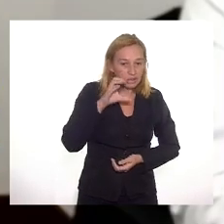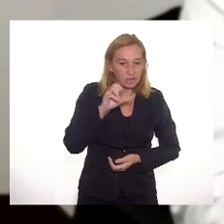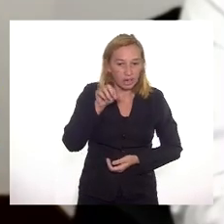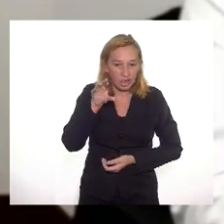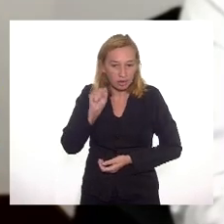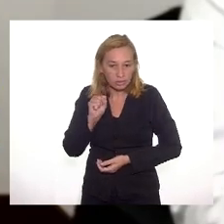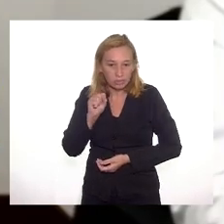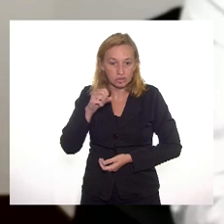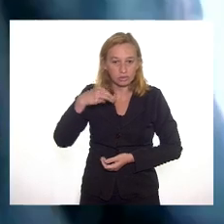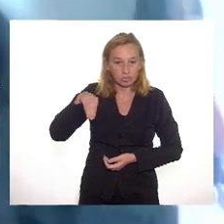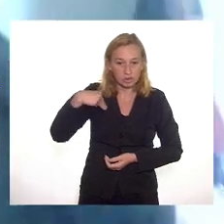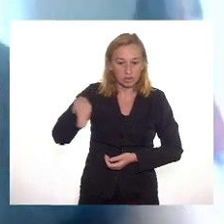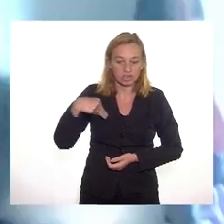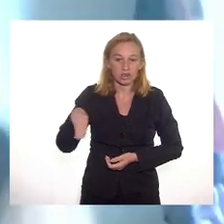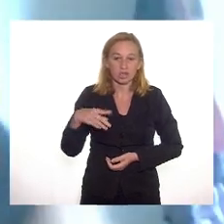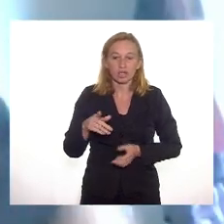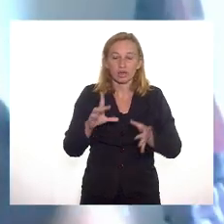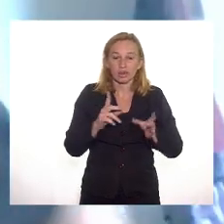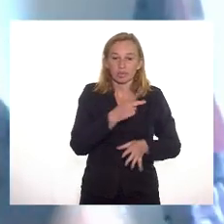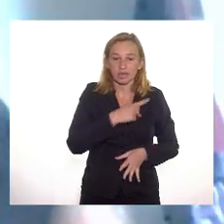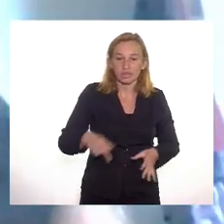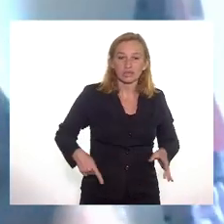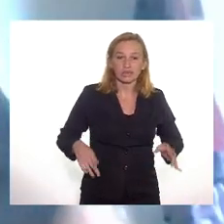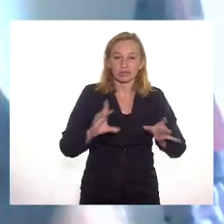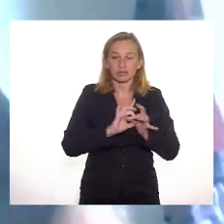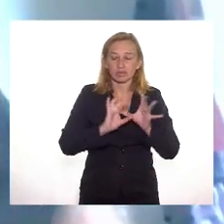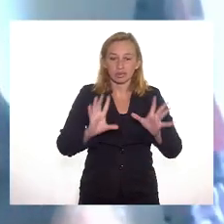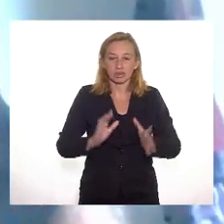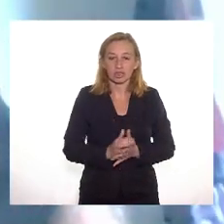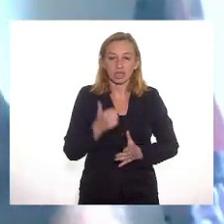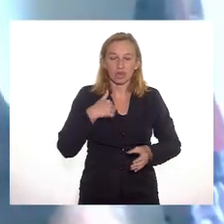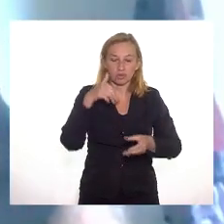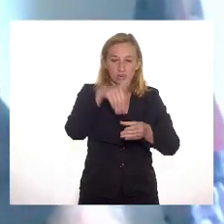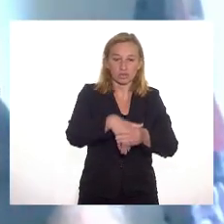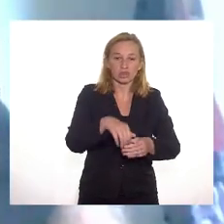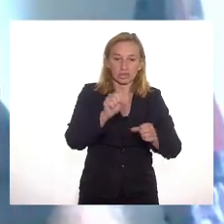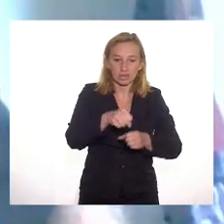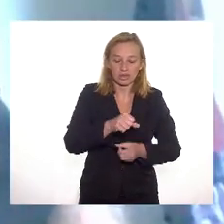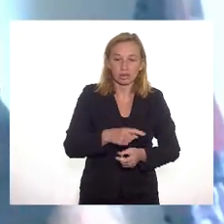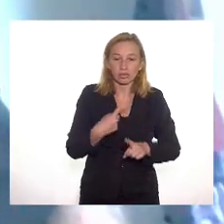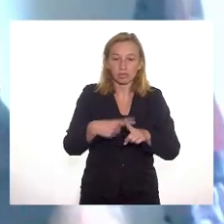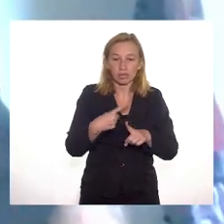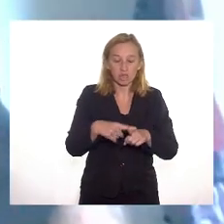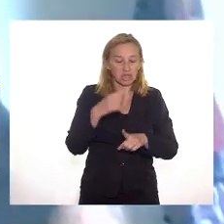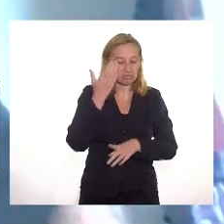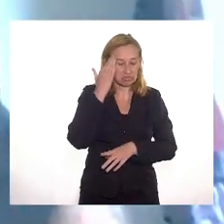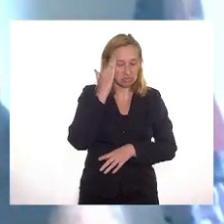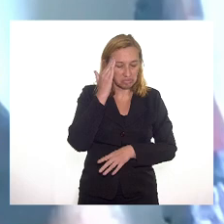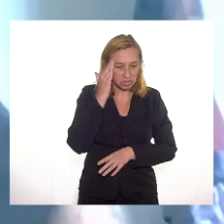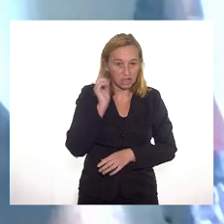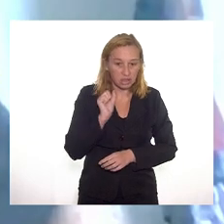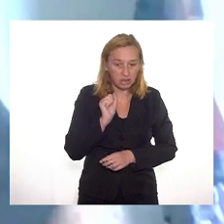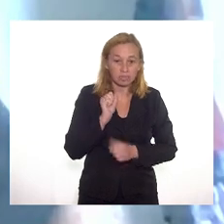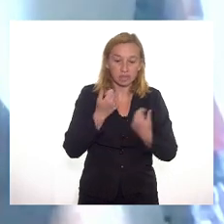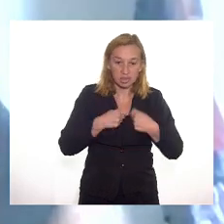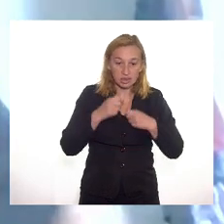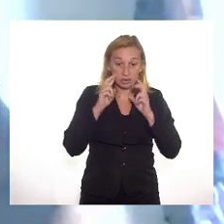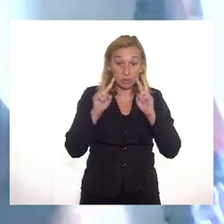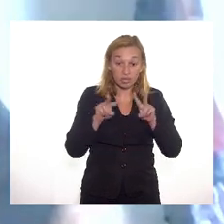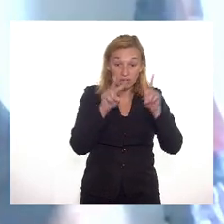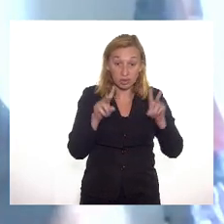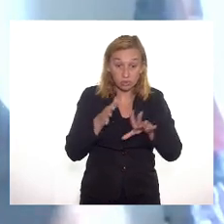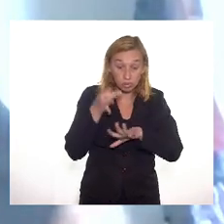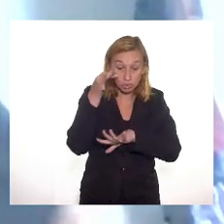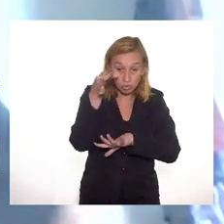Mink. Presidente democrático, eu votei sim, porque eu entendo que nós temos que ter uma visão de